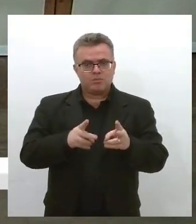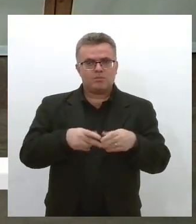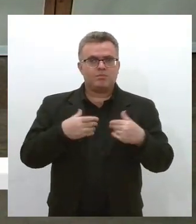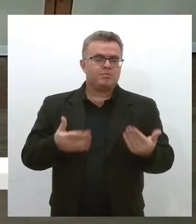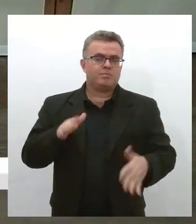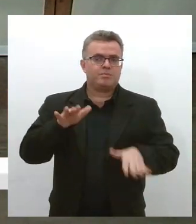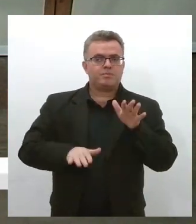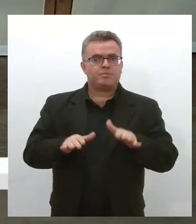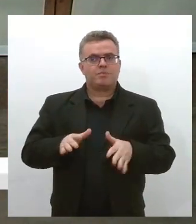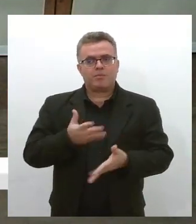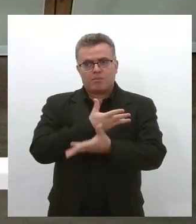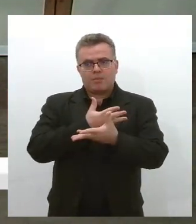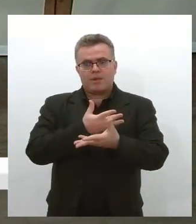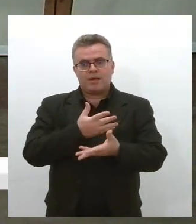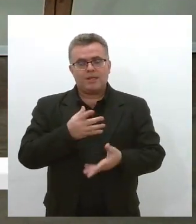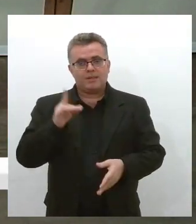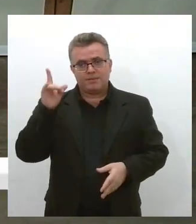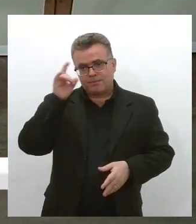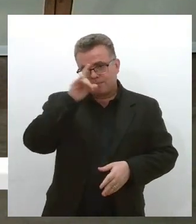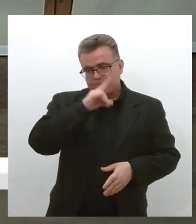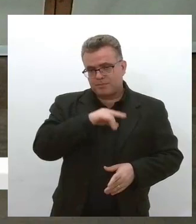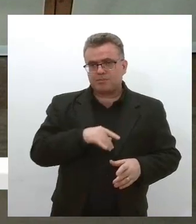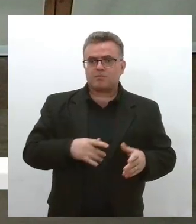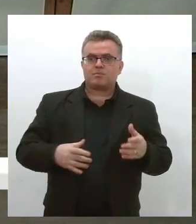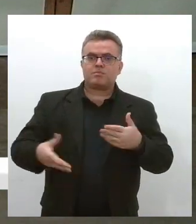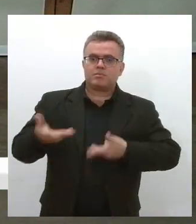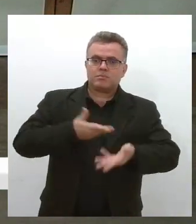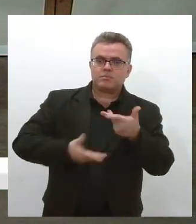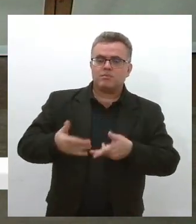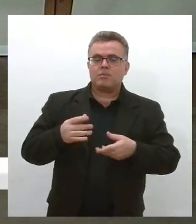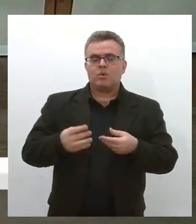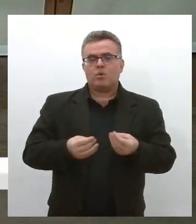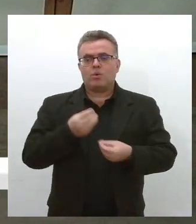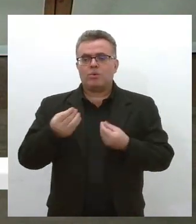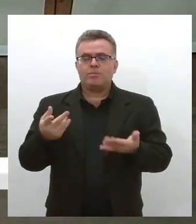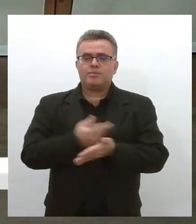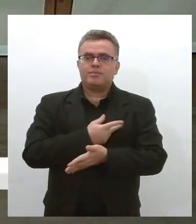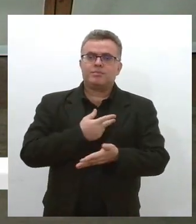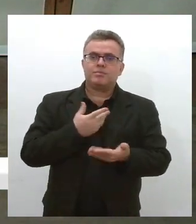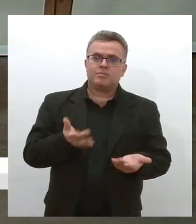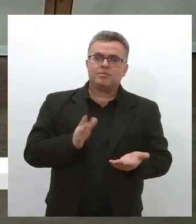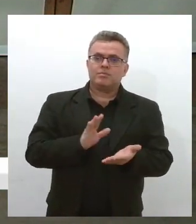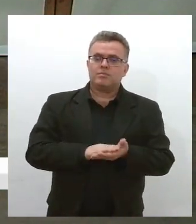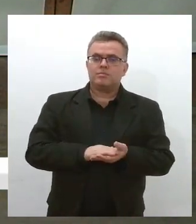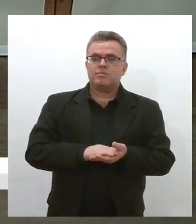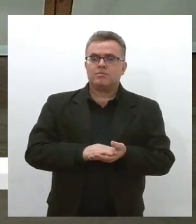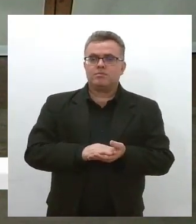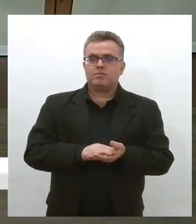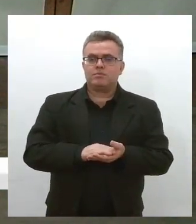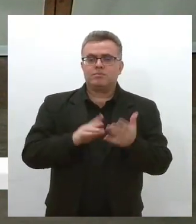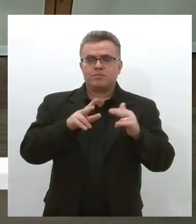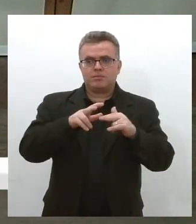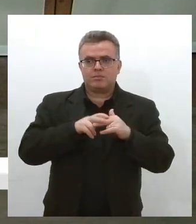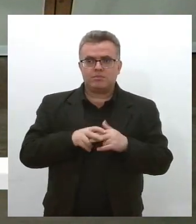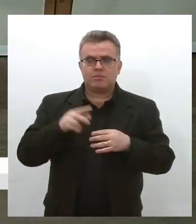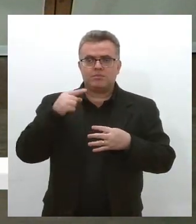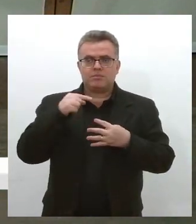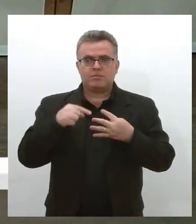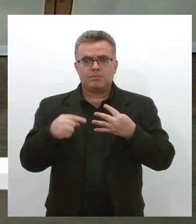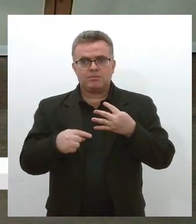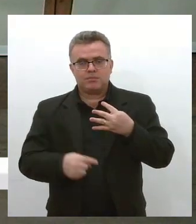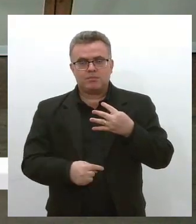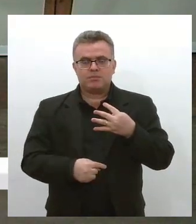não é fácil, a depender do vínculo, a depender de como aconteceu, né? E são várias questões nesse